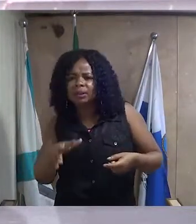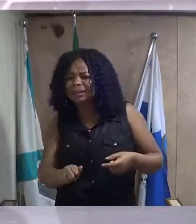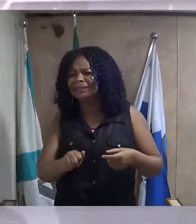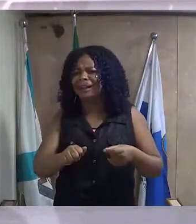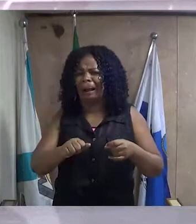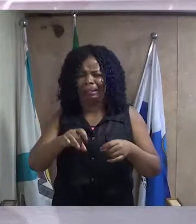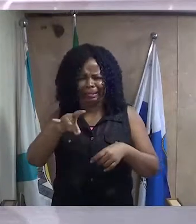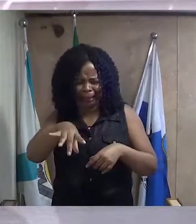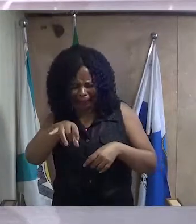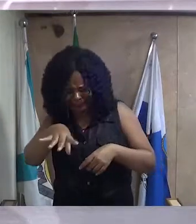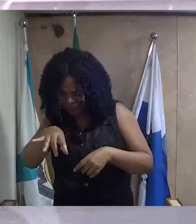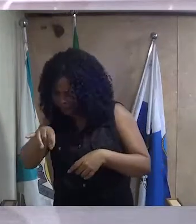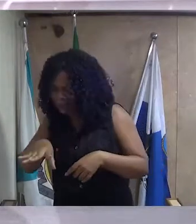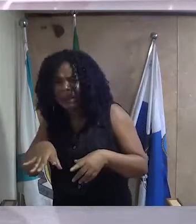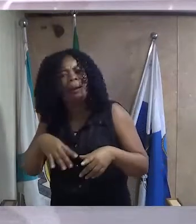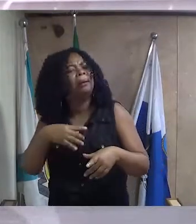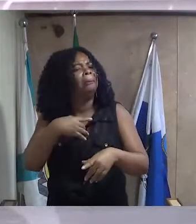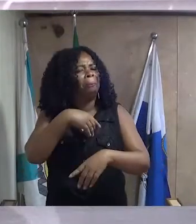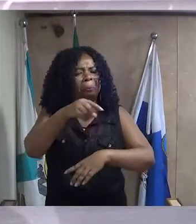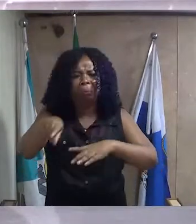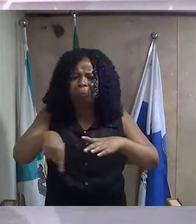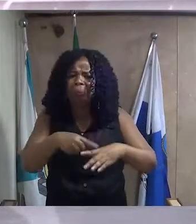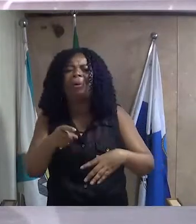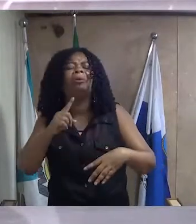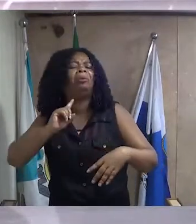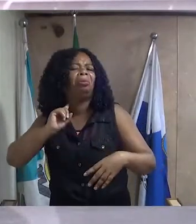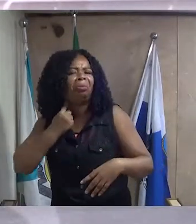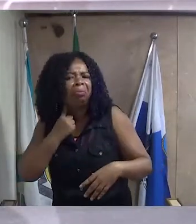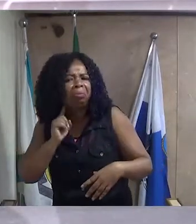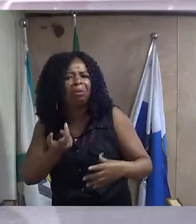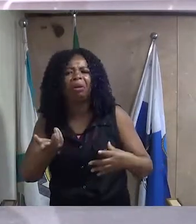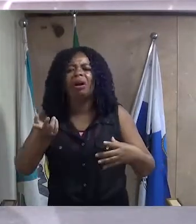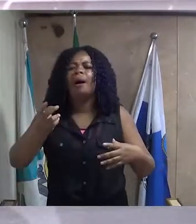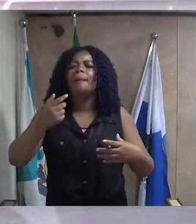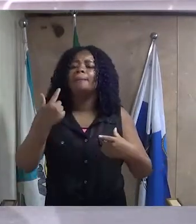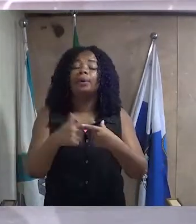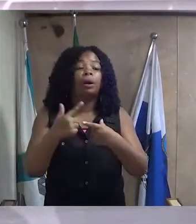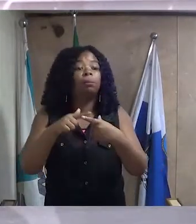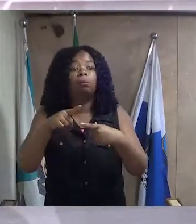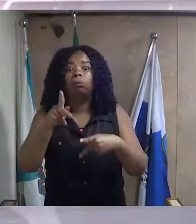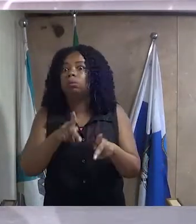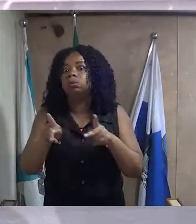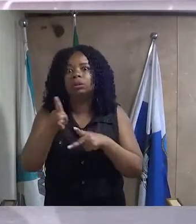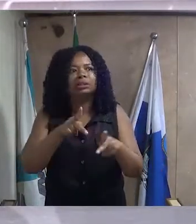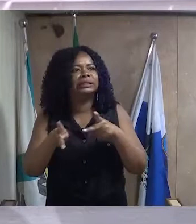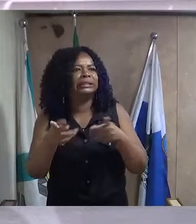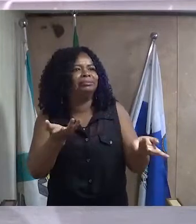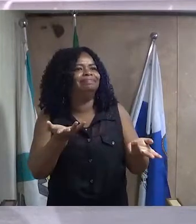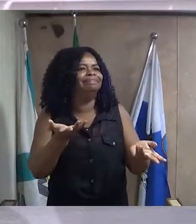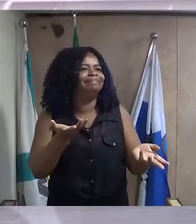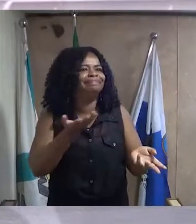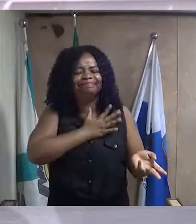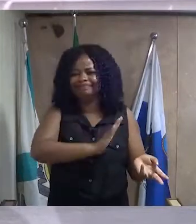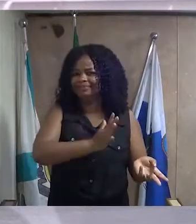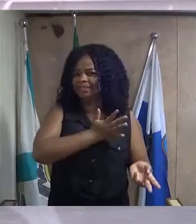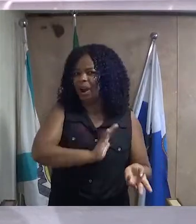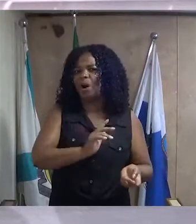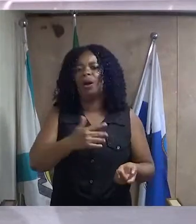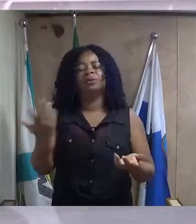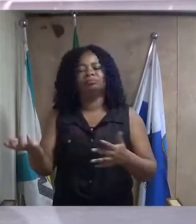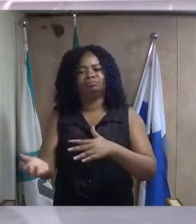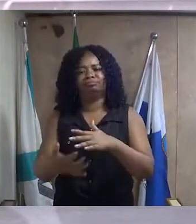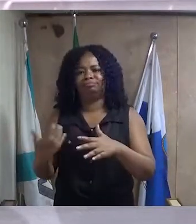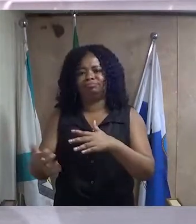contaminação propositalmente deixada por eles acontecer para que a população esteja insatisfeita com a SEDAI.